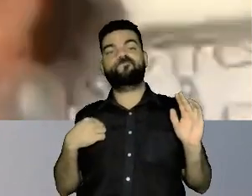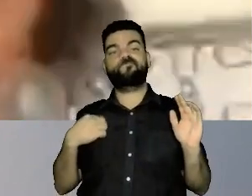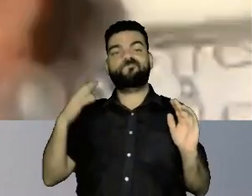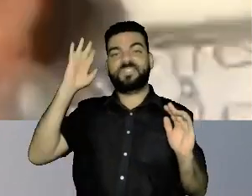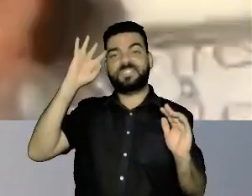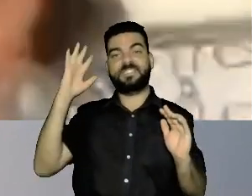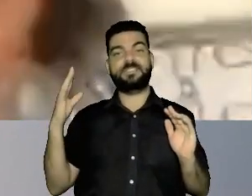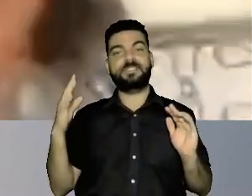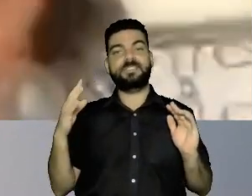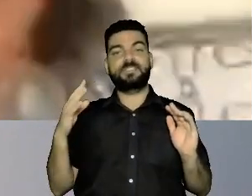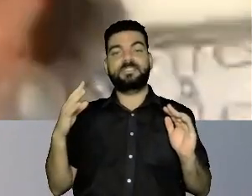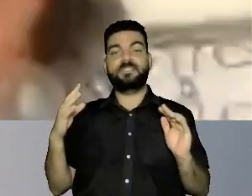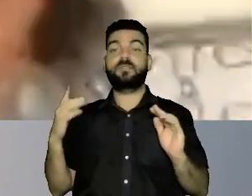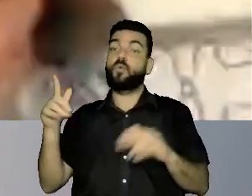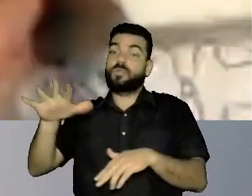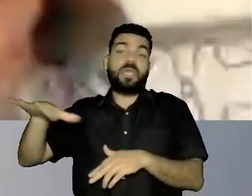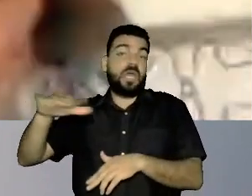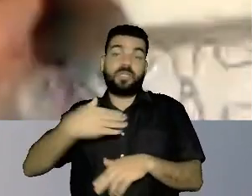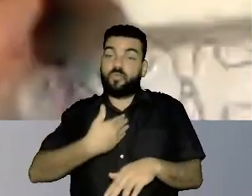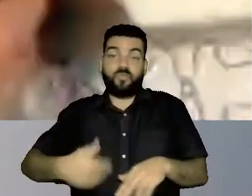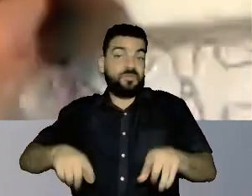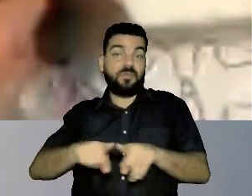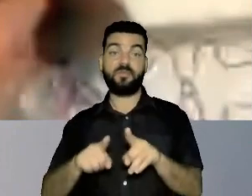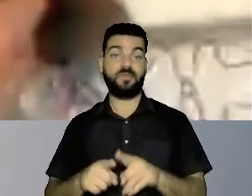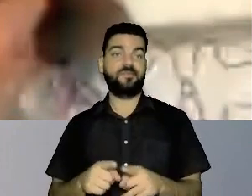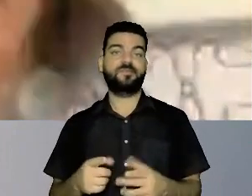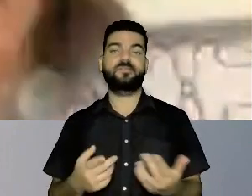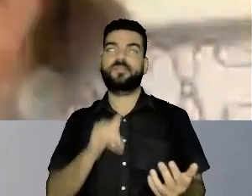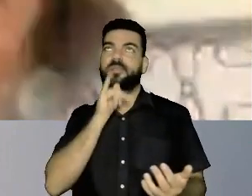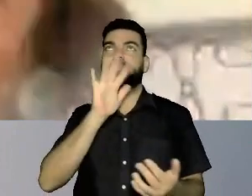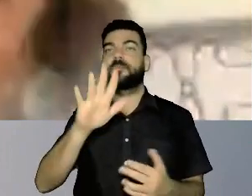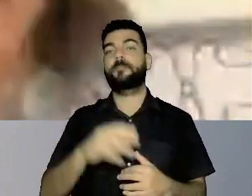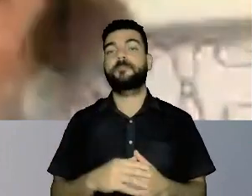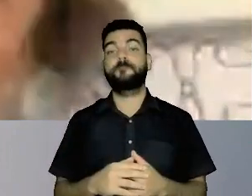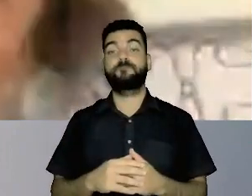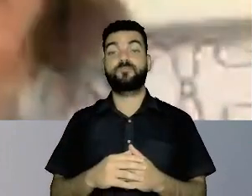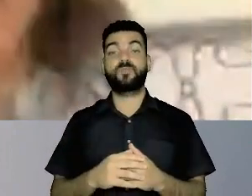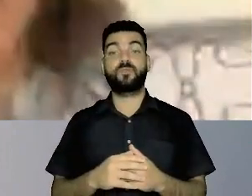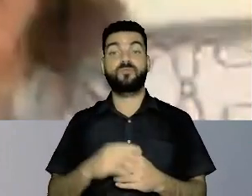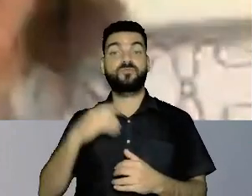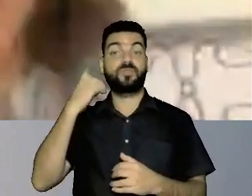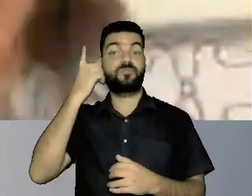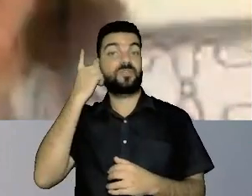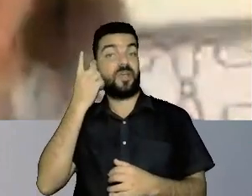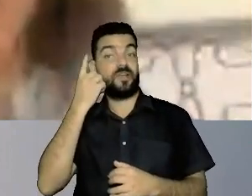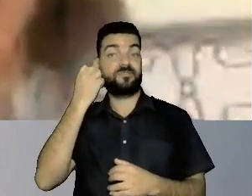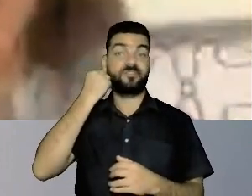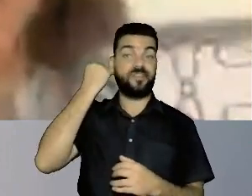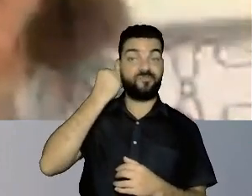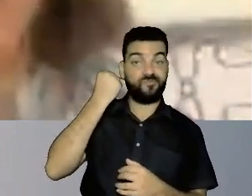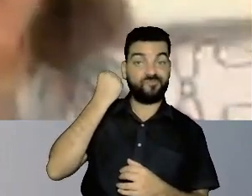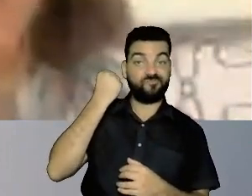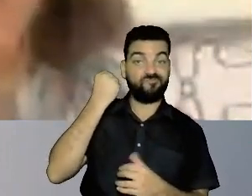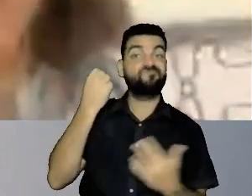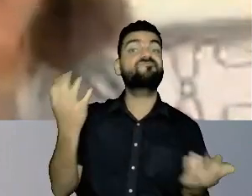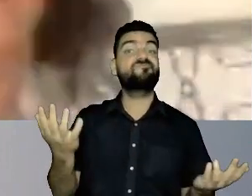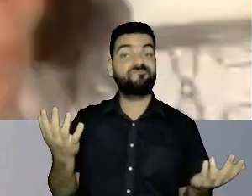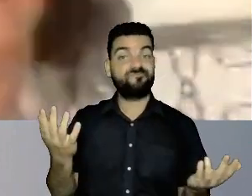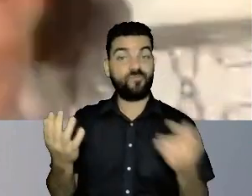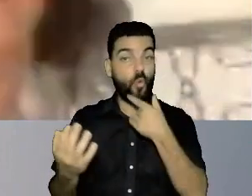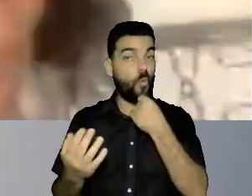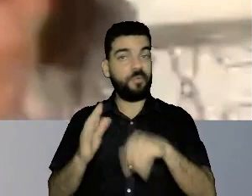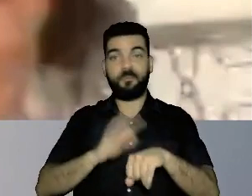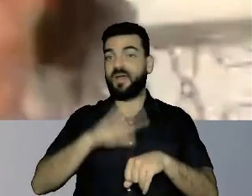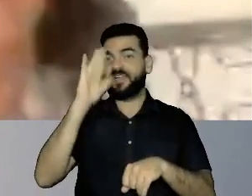homens, e aí eu posso até estender essa ideia para outras esferas do espaço público, como